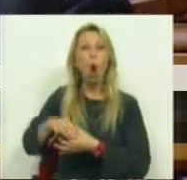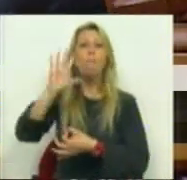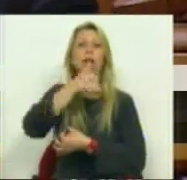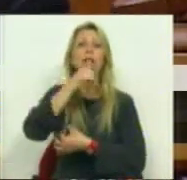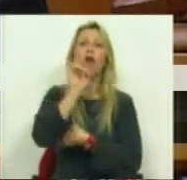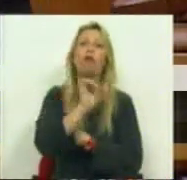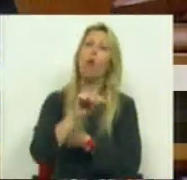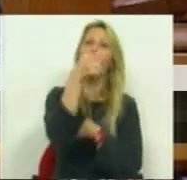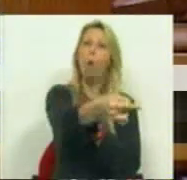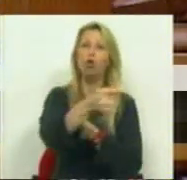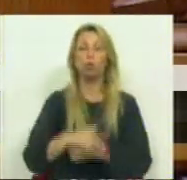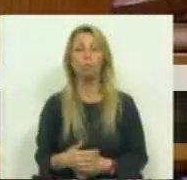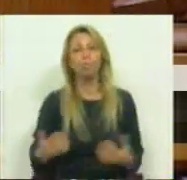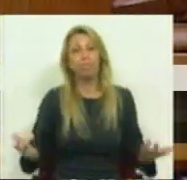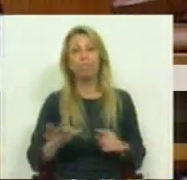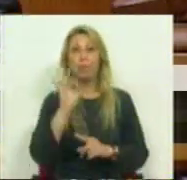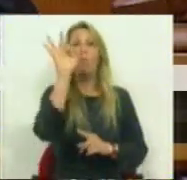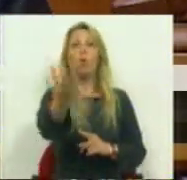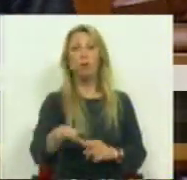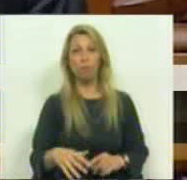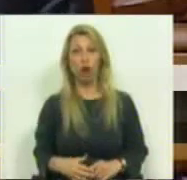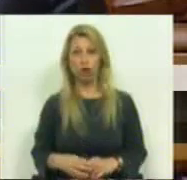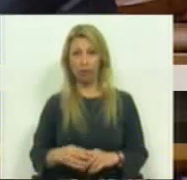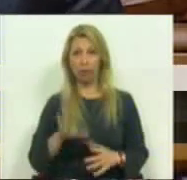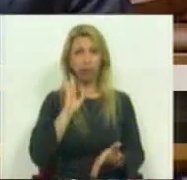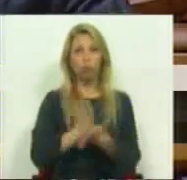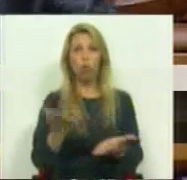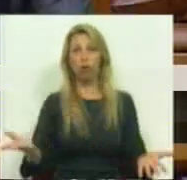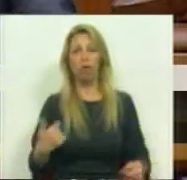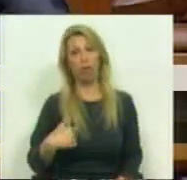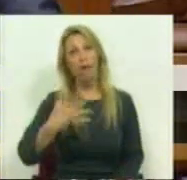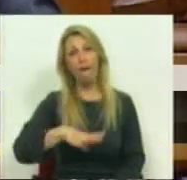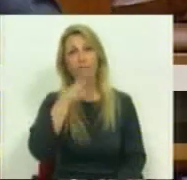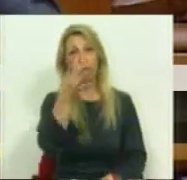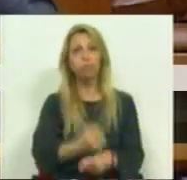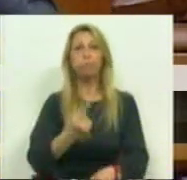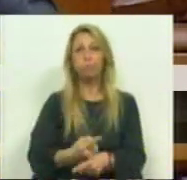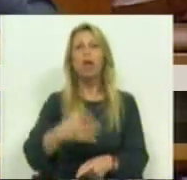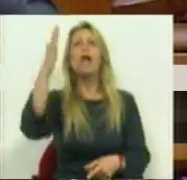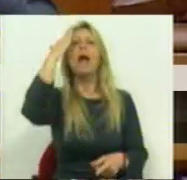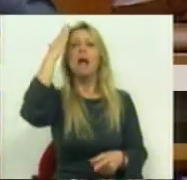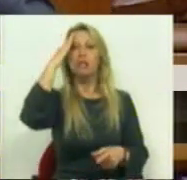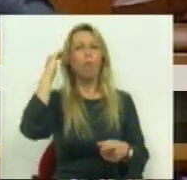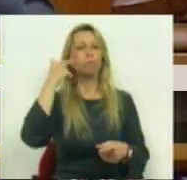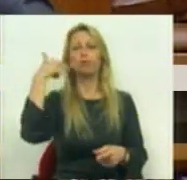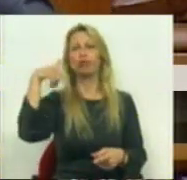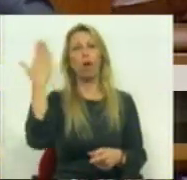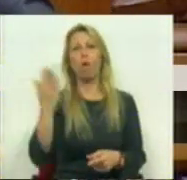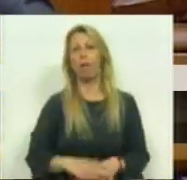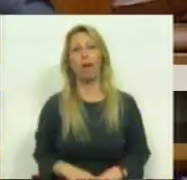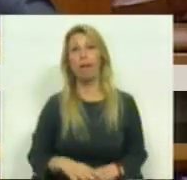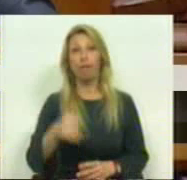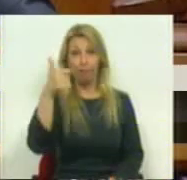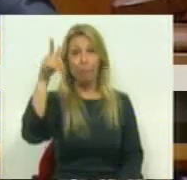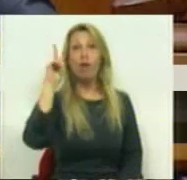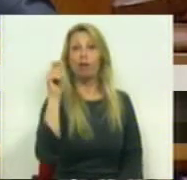Finalmente, uma nota que não gostaria de deixar passar em claro. Achamos absolutamente extraordinário, do ponto de vista do Bloco de